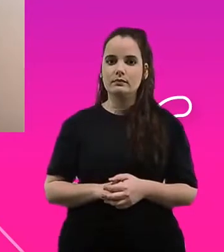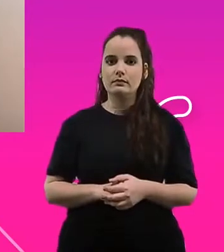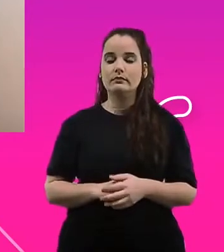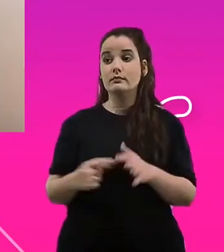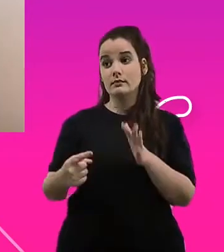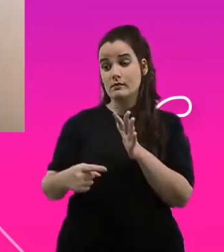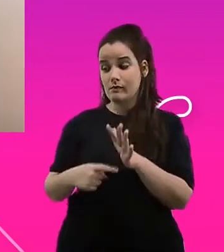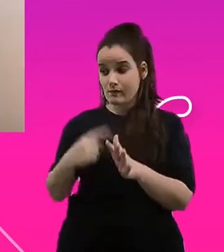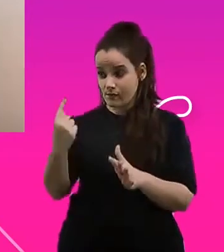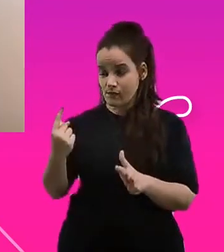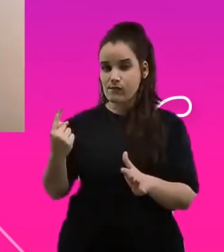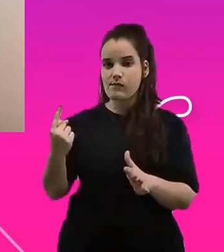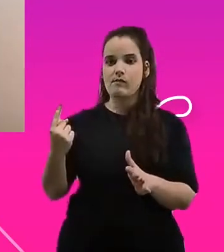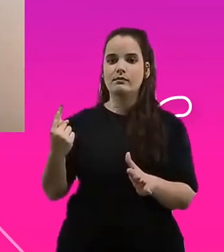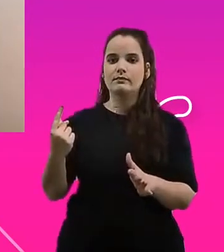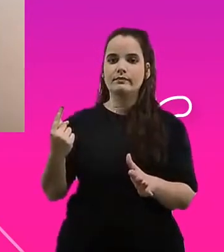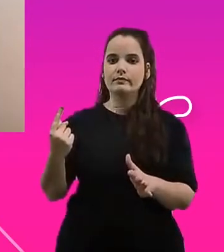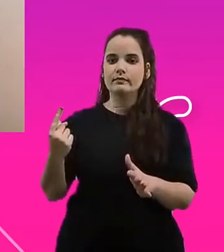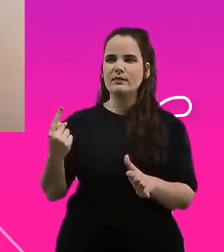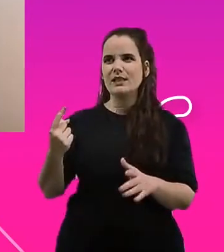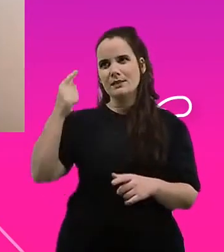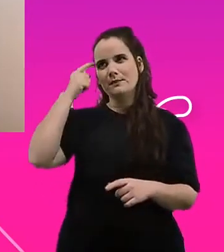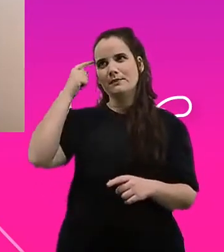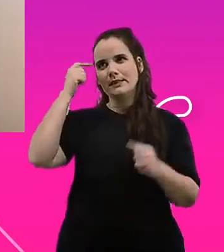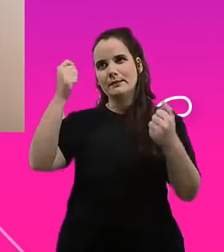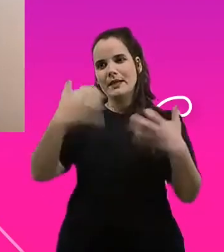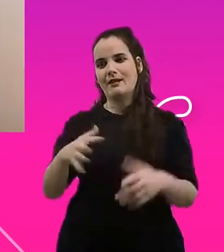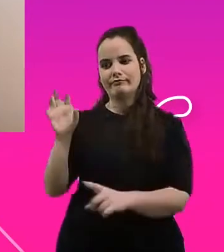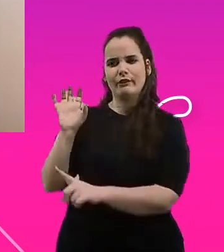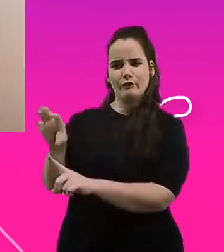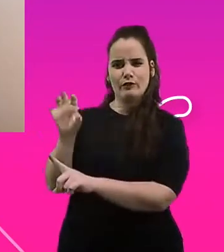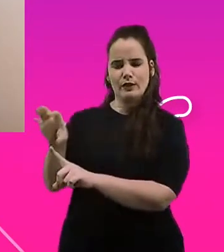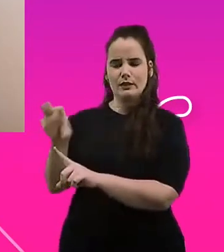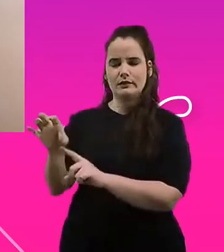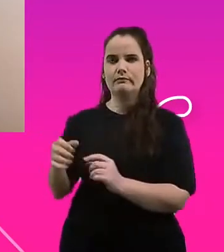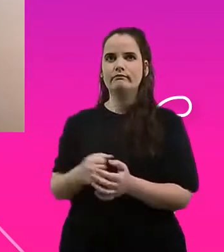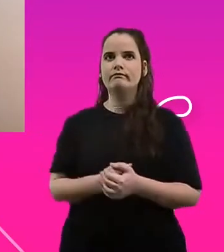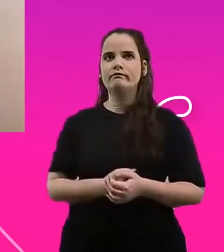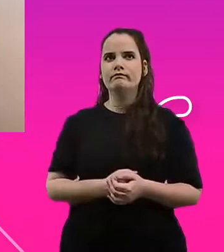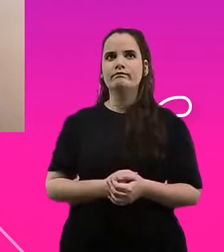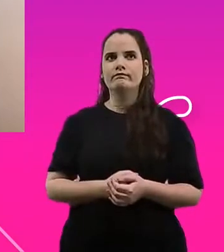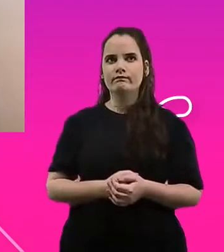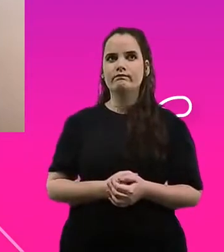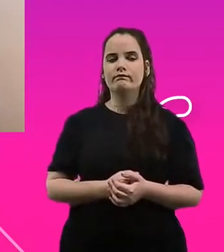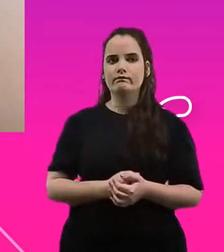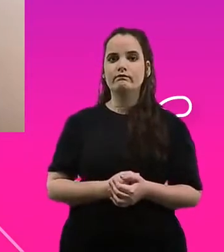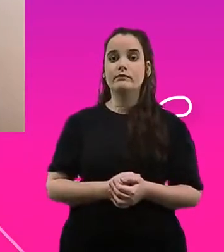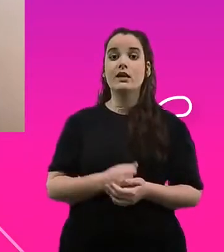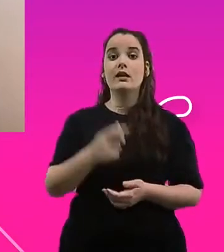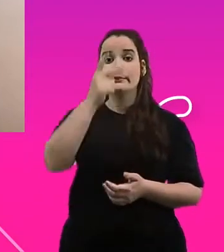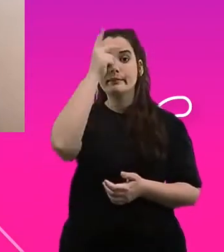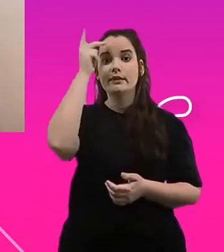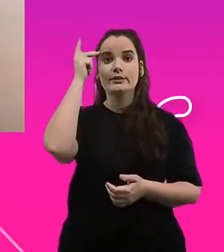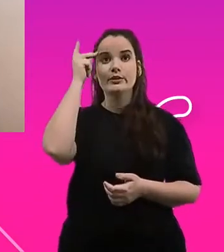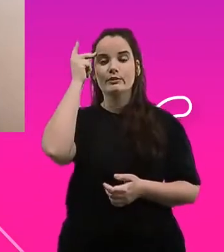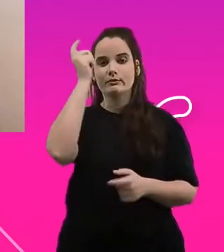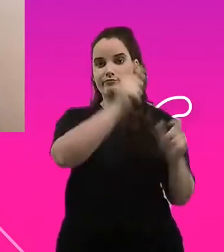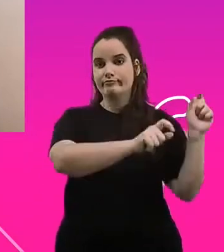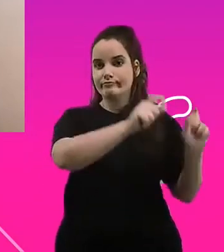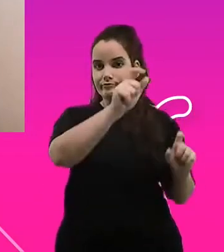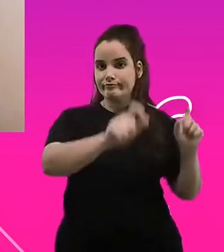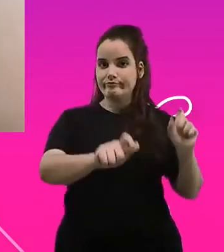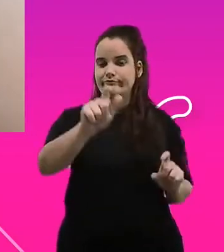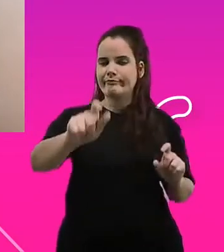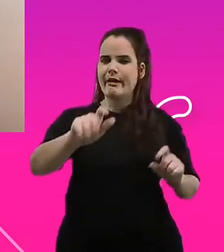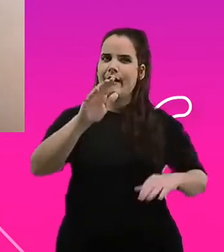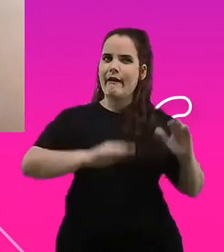começando falando um pouco sobre tendência, as pessoas, eu acho que elas têm, às vezes, algumas pessoas têm uma ideia não